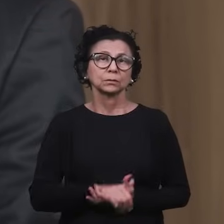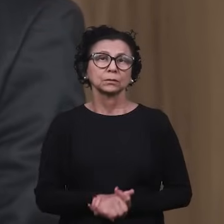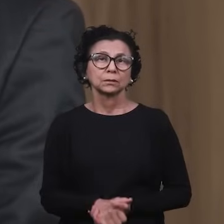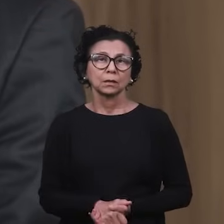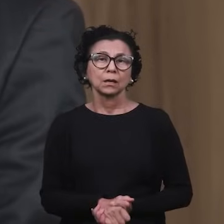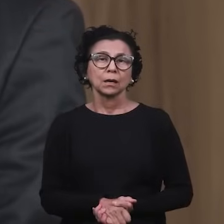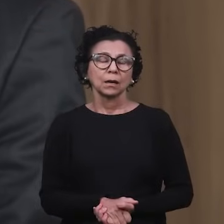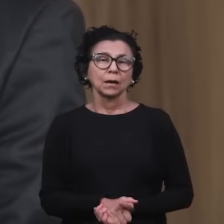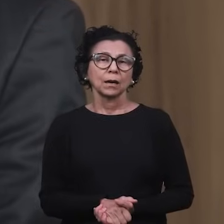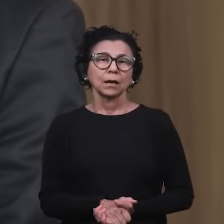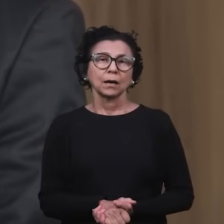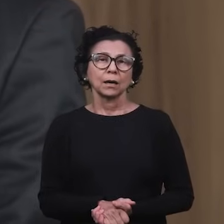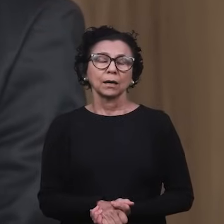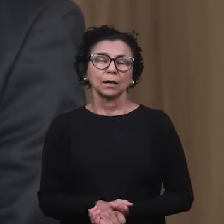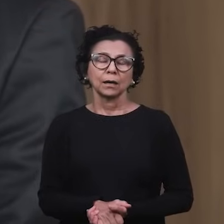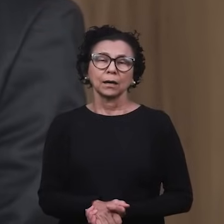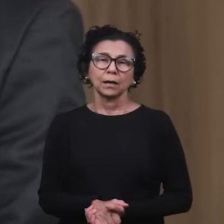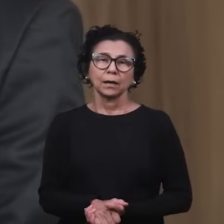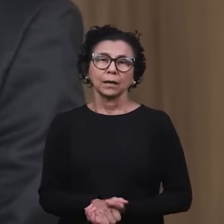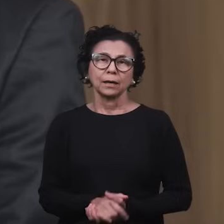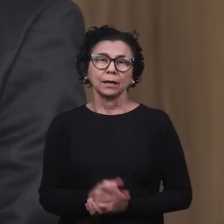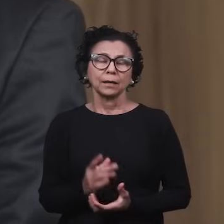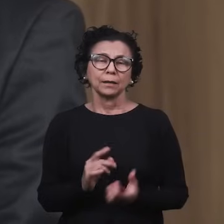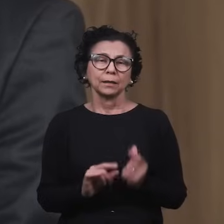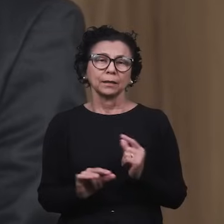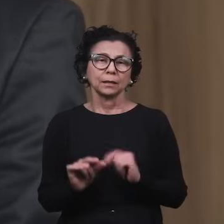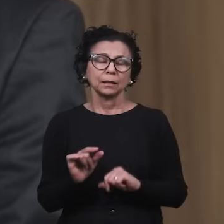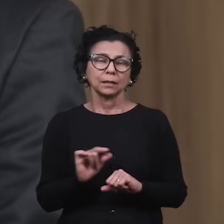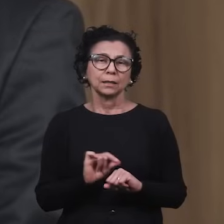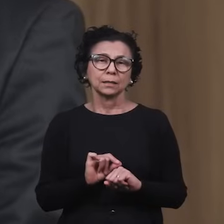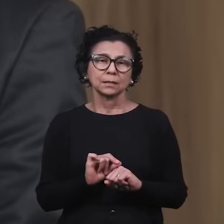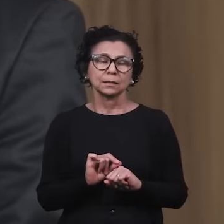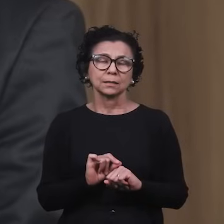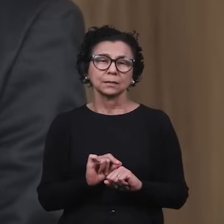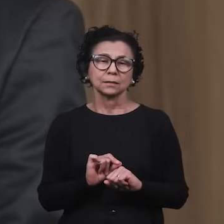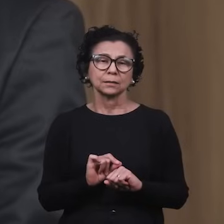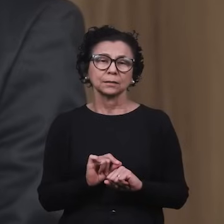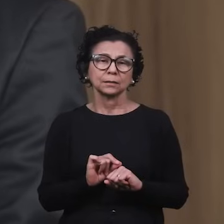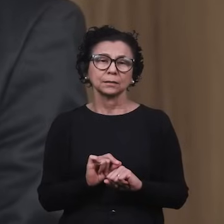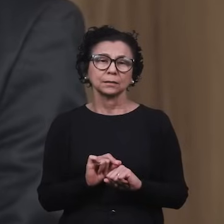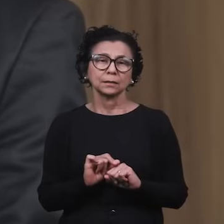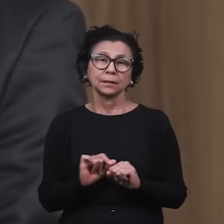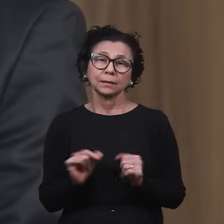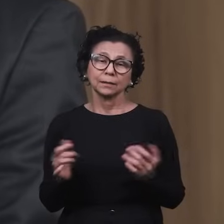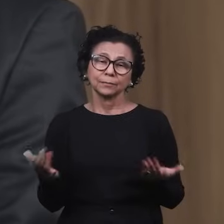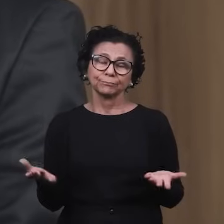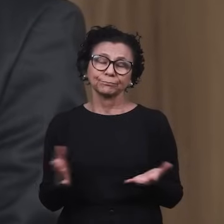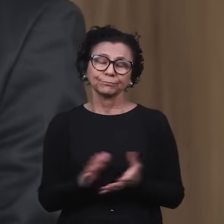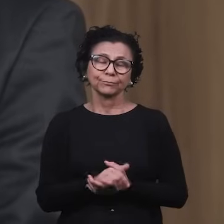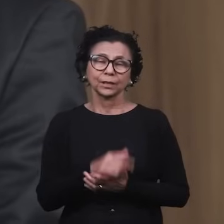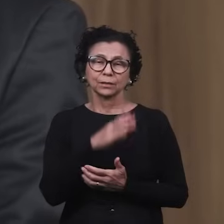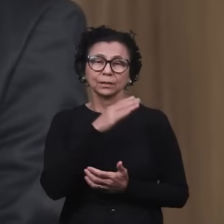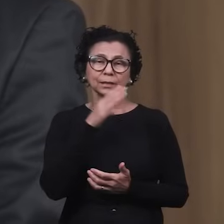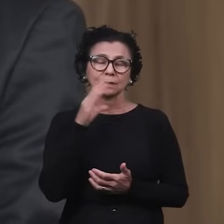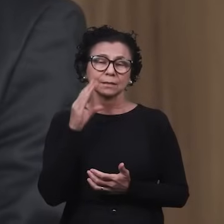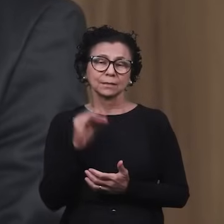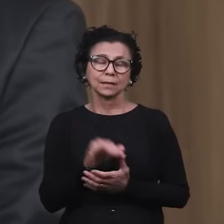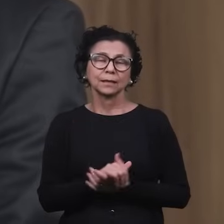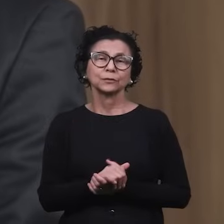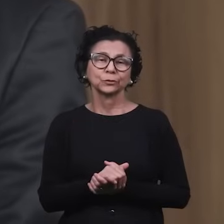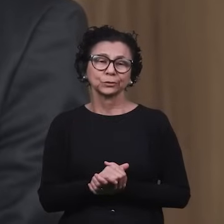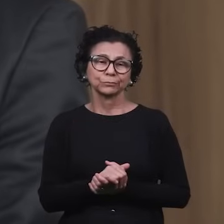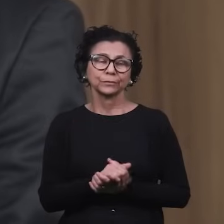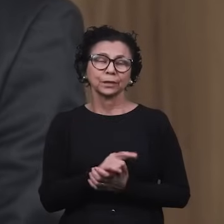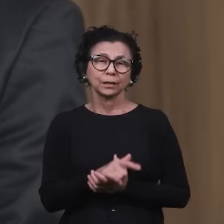reduzindo a data ou esse momento da consciência, da inocência da consciência.